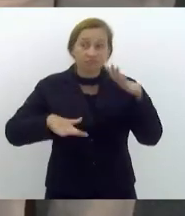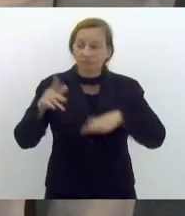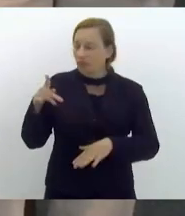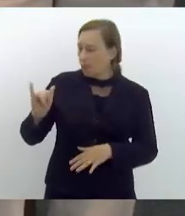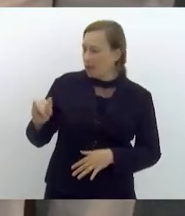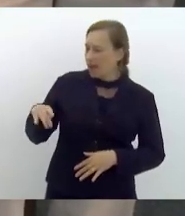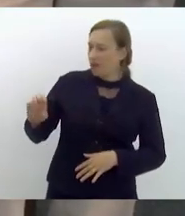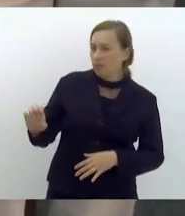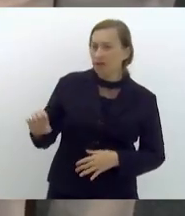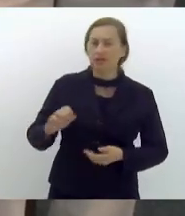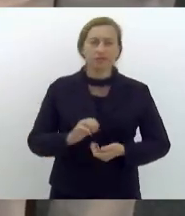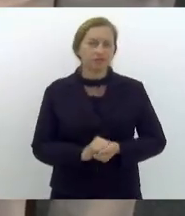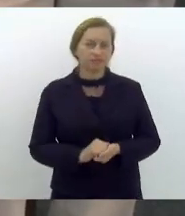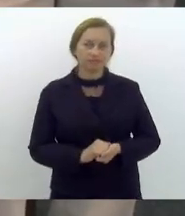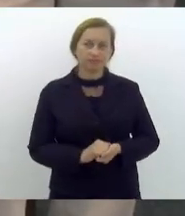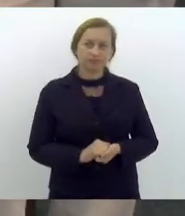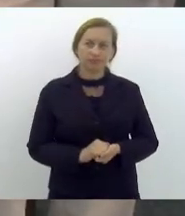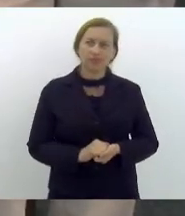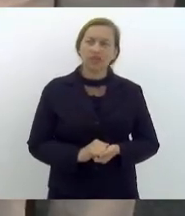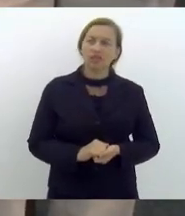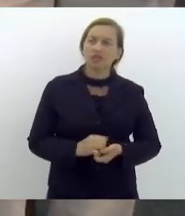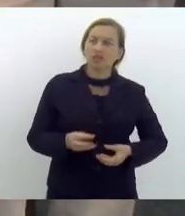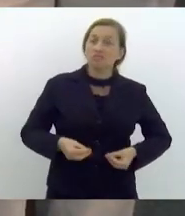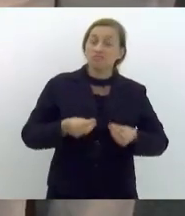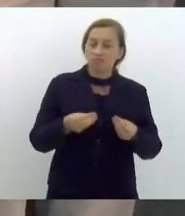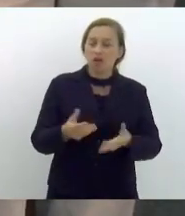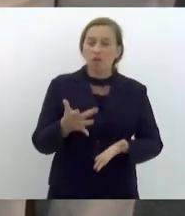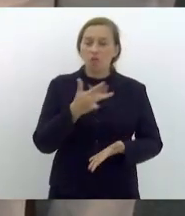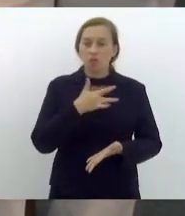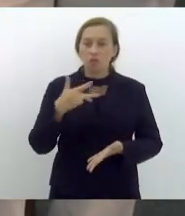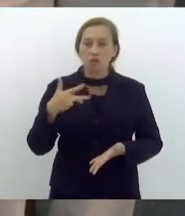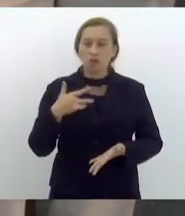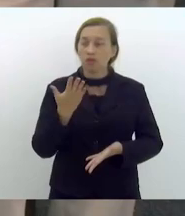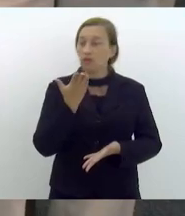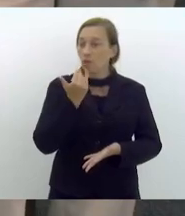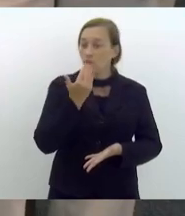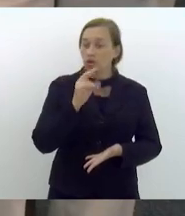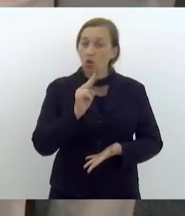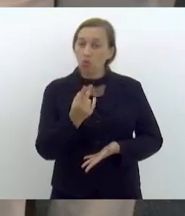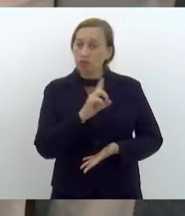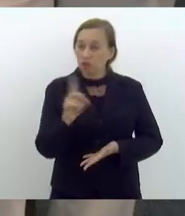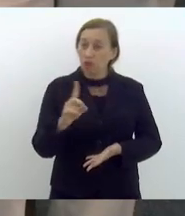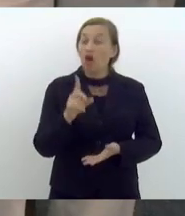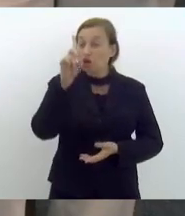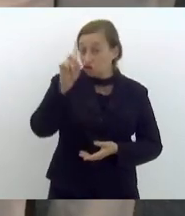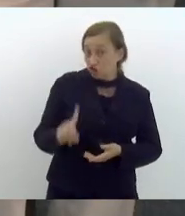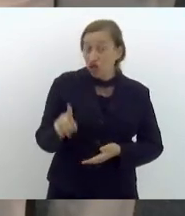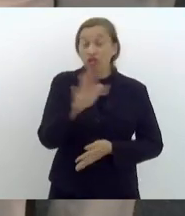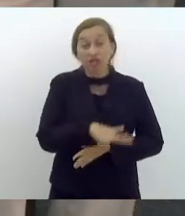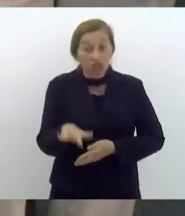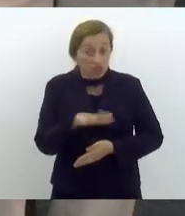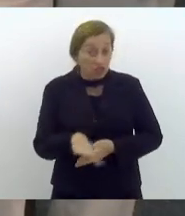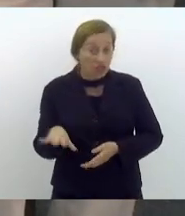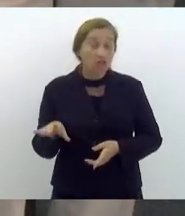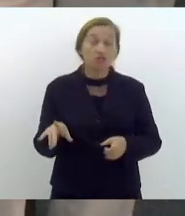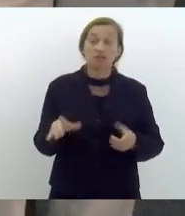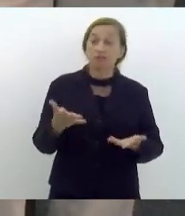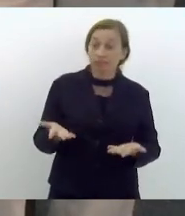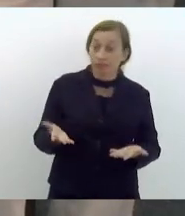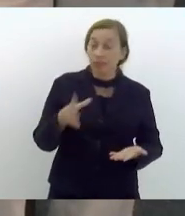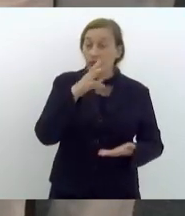pai ou da sua mãe a ter alimentação saudável esse também é um direito da criança e do adolescente